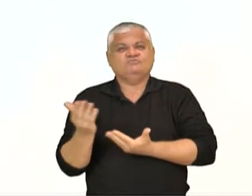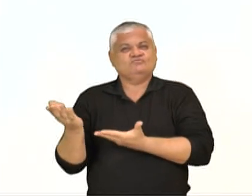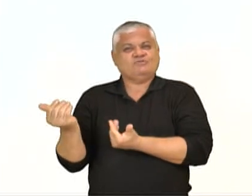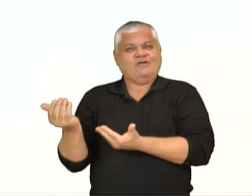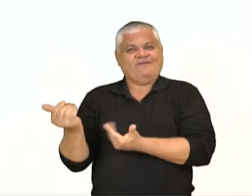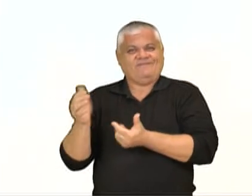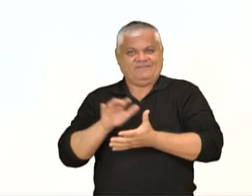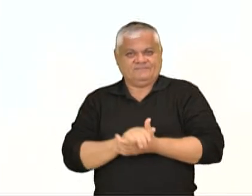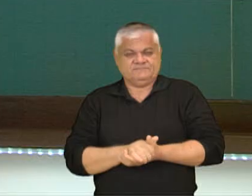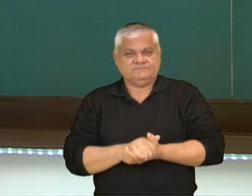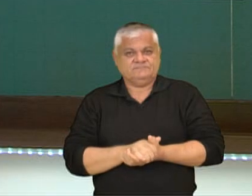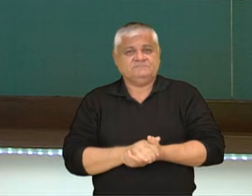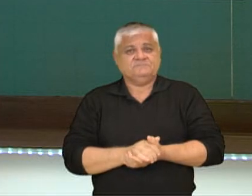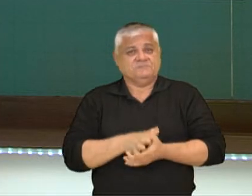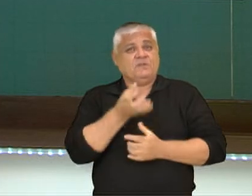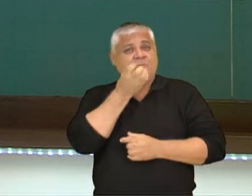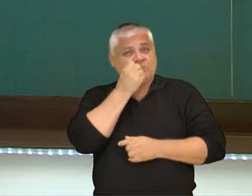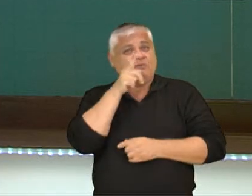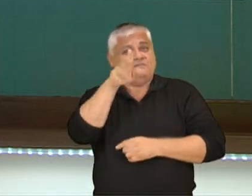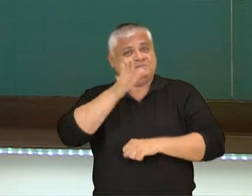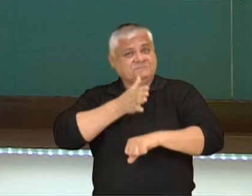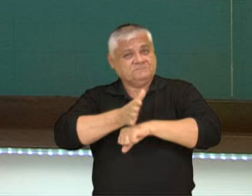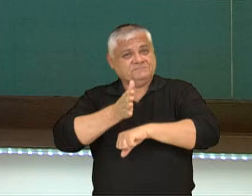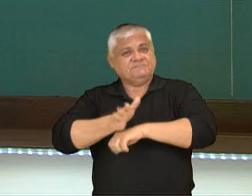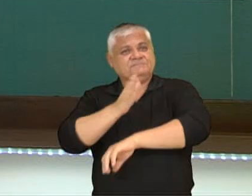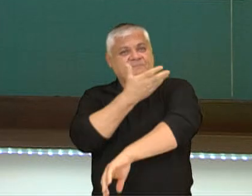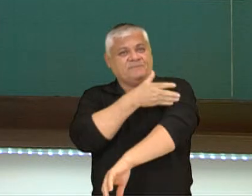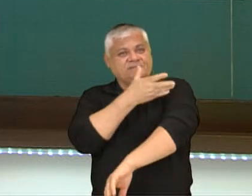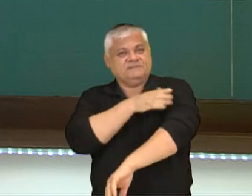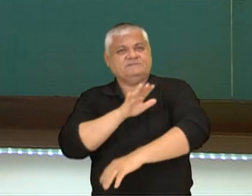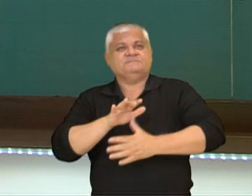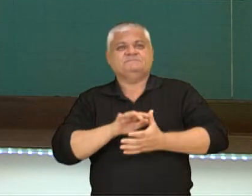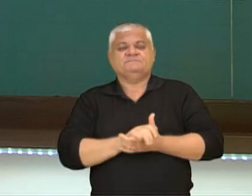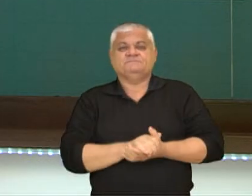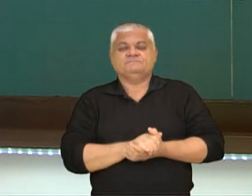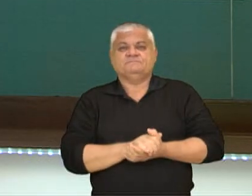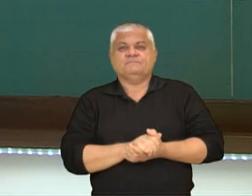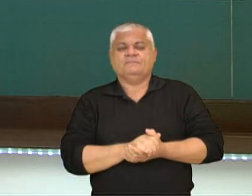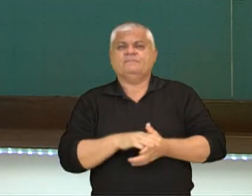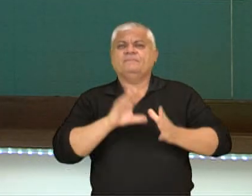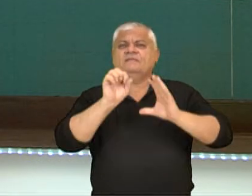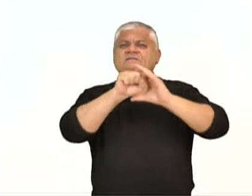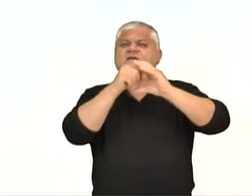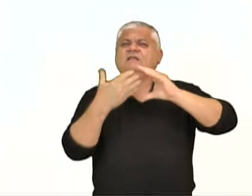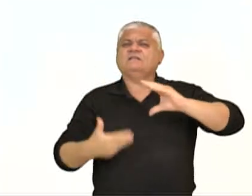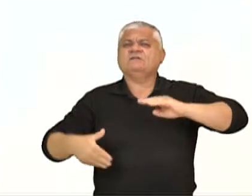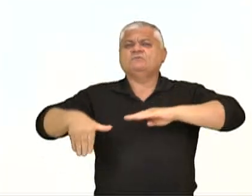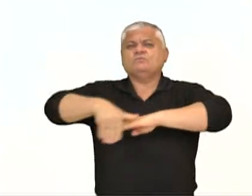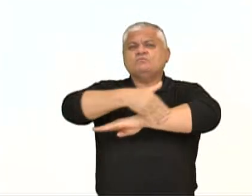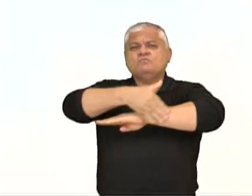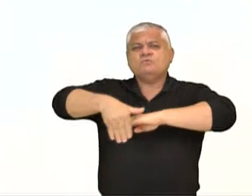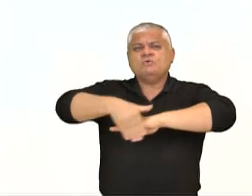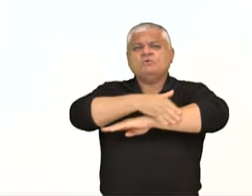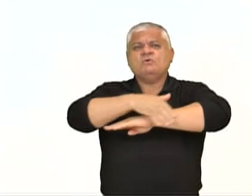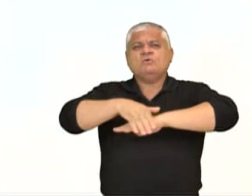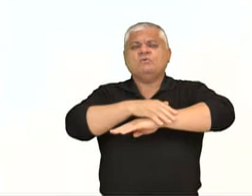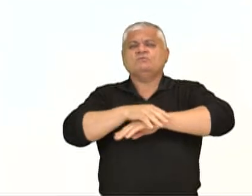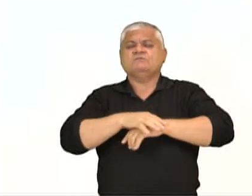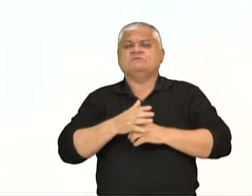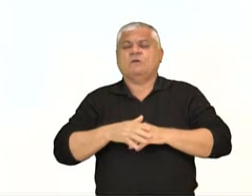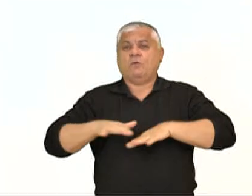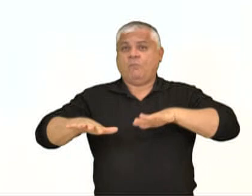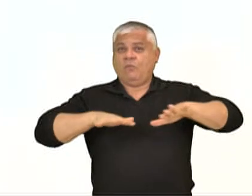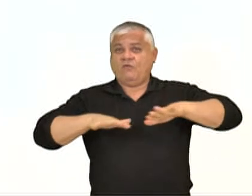que vocês participem, que vocês pratiquem. As características das danças de rua. Coreografias com movimentos